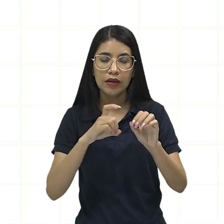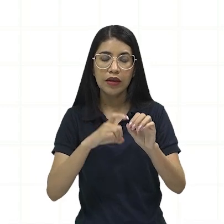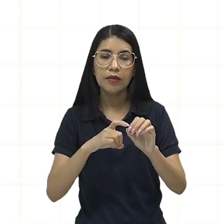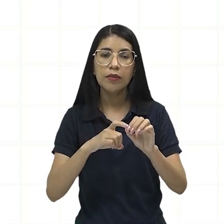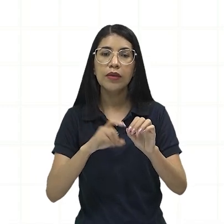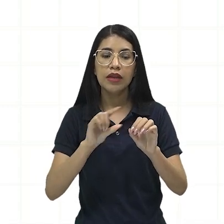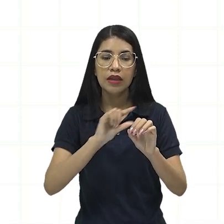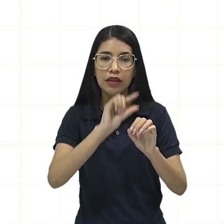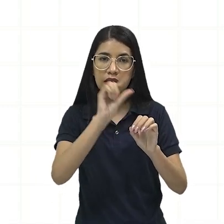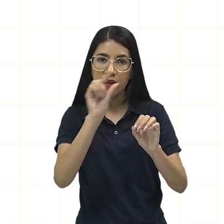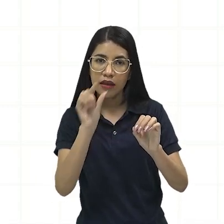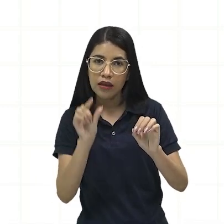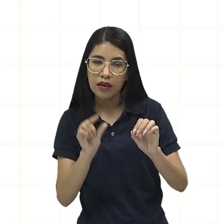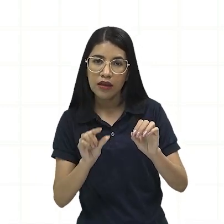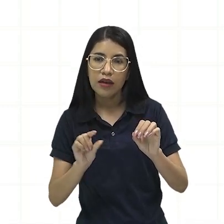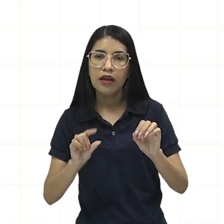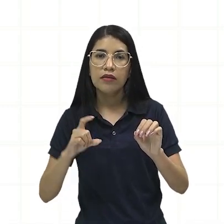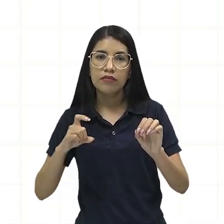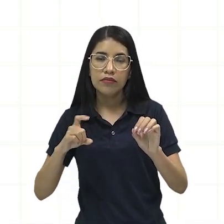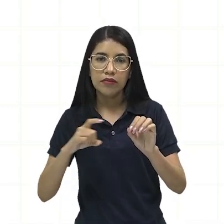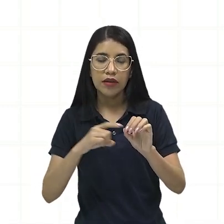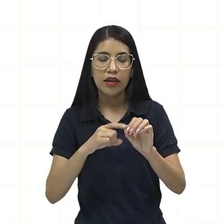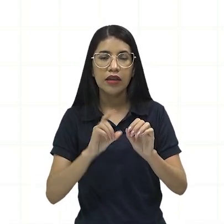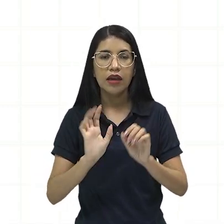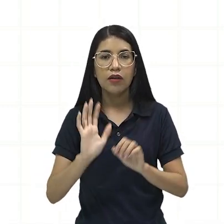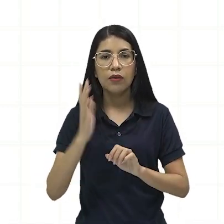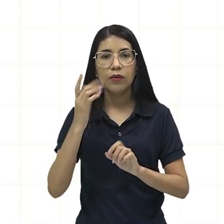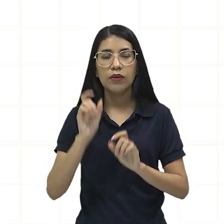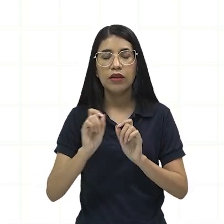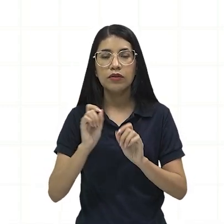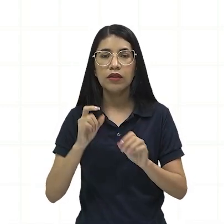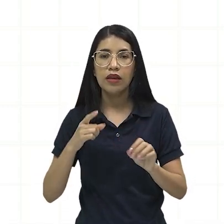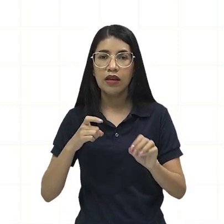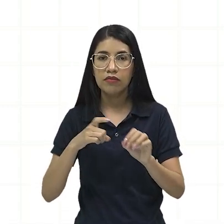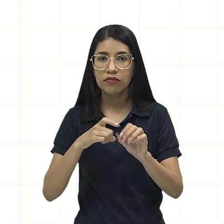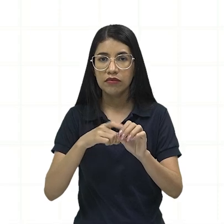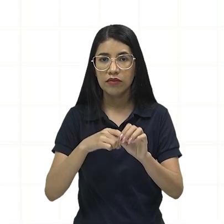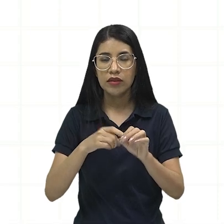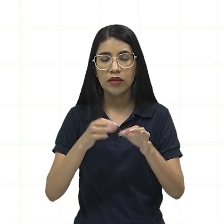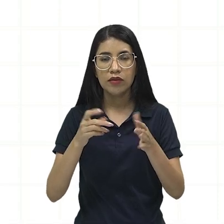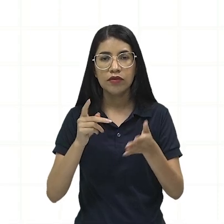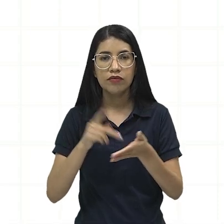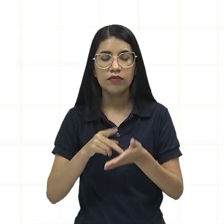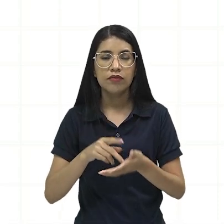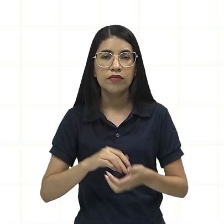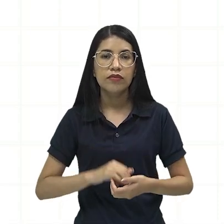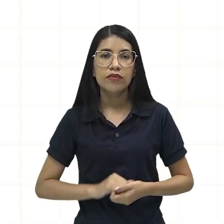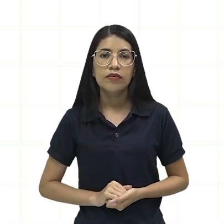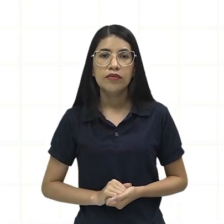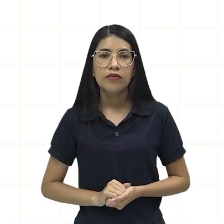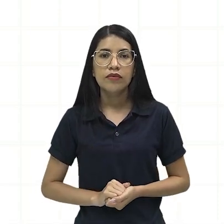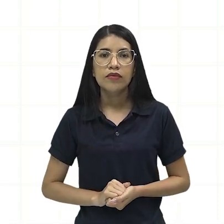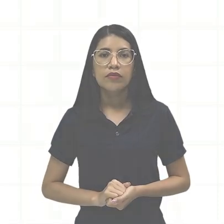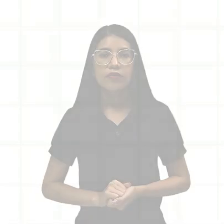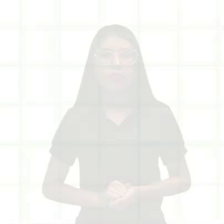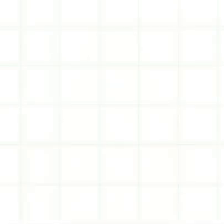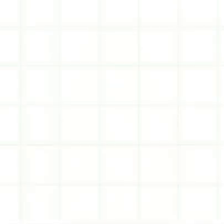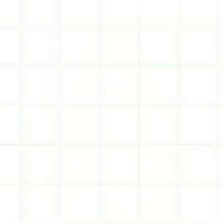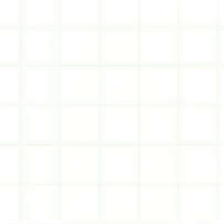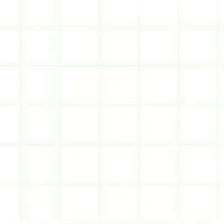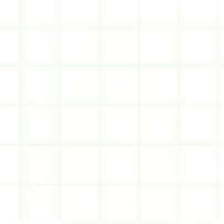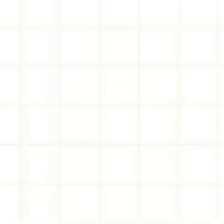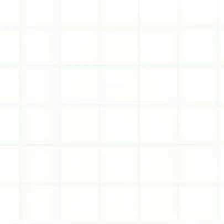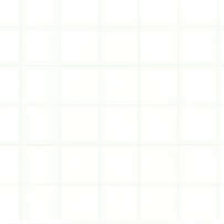nesse caminho, nesse trajeto, que vai acontecer ali de fato, né, a fecundação, o encontro dessas